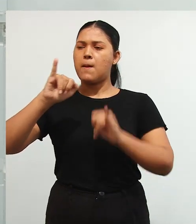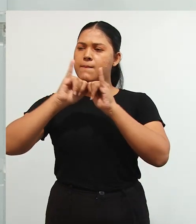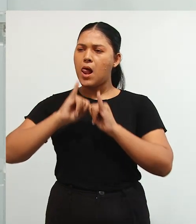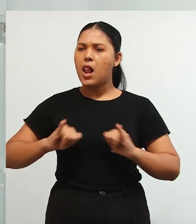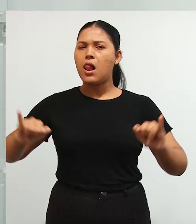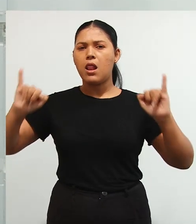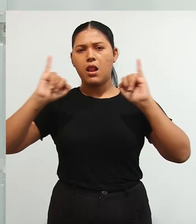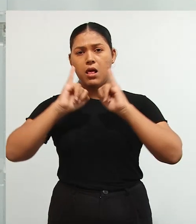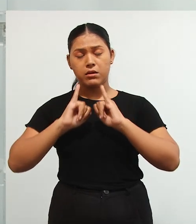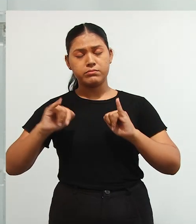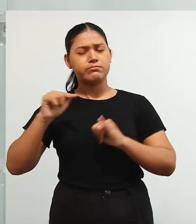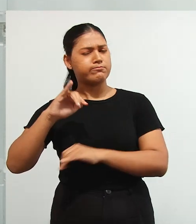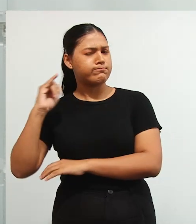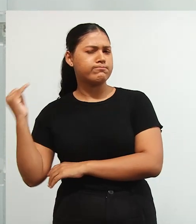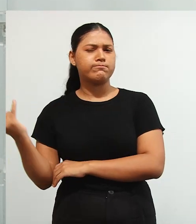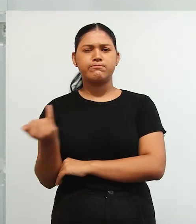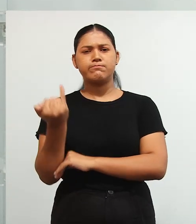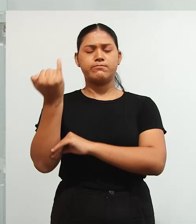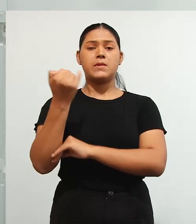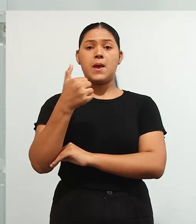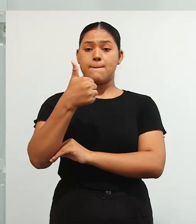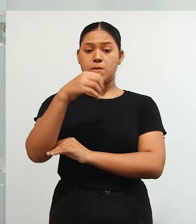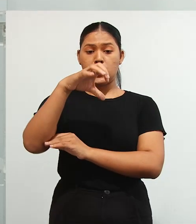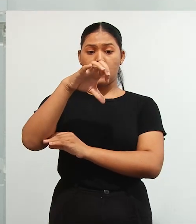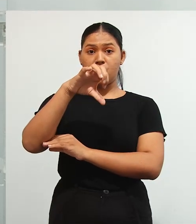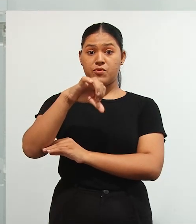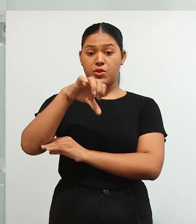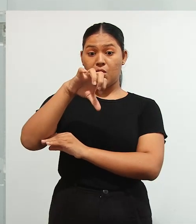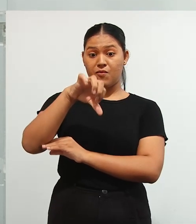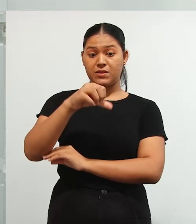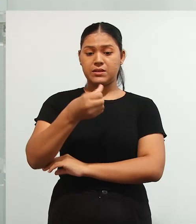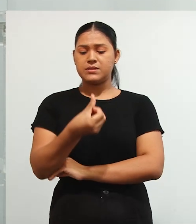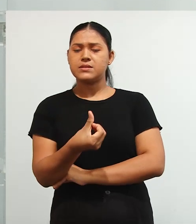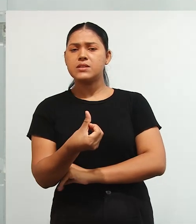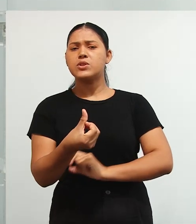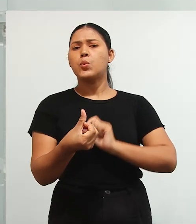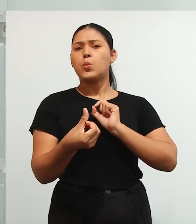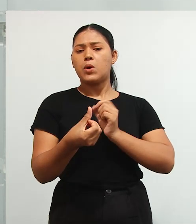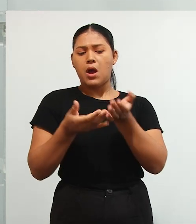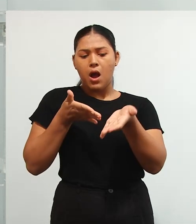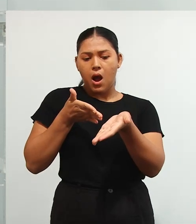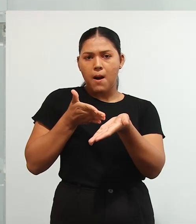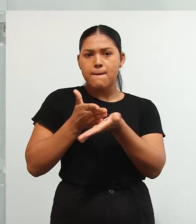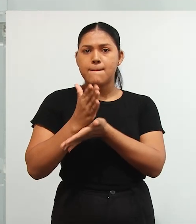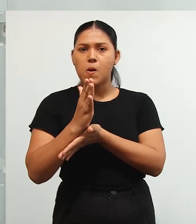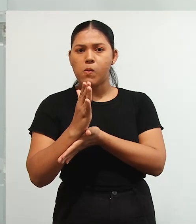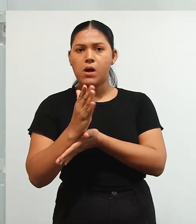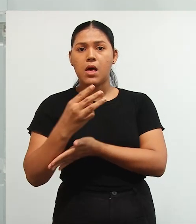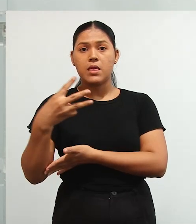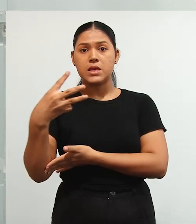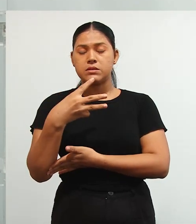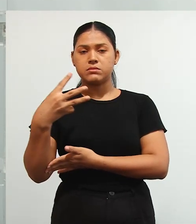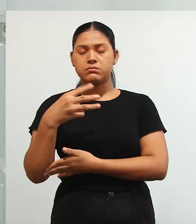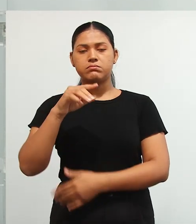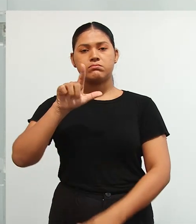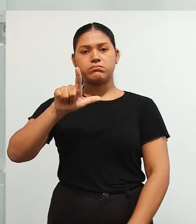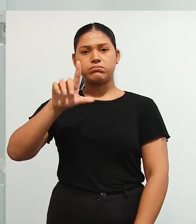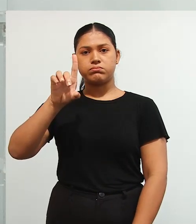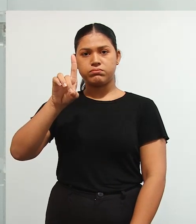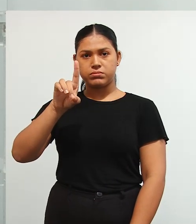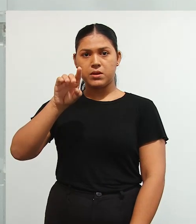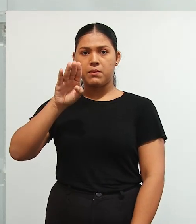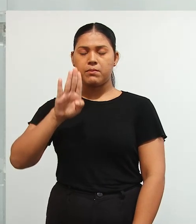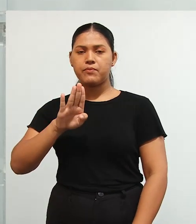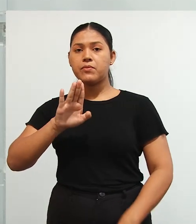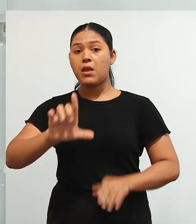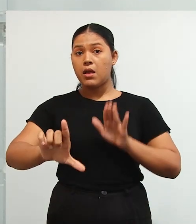um dado importante para a educação, que é 96, em que se aprova a terceira, acho que é a terceira LDB,